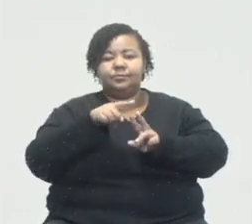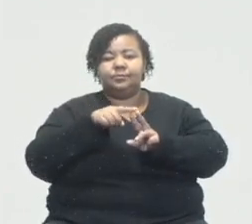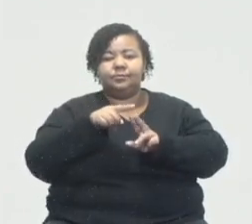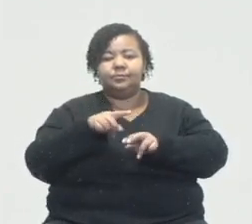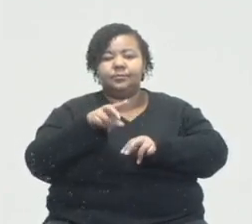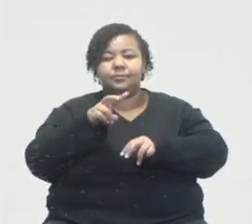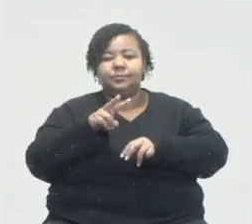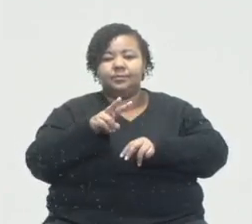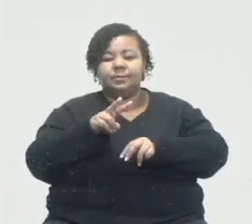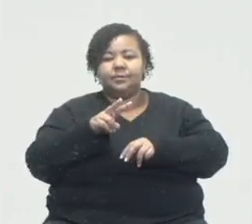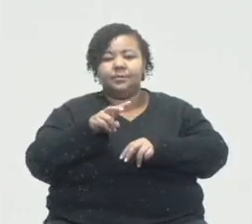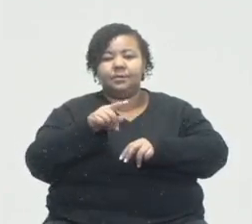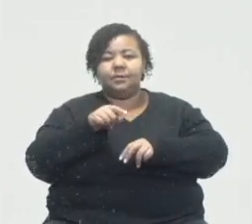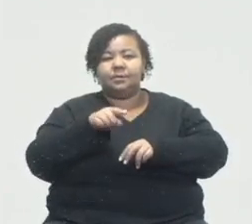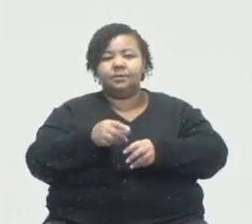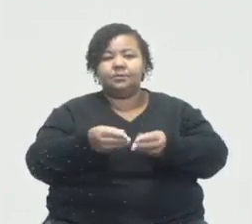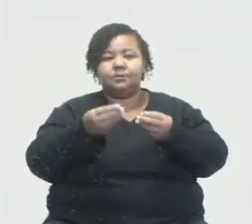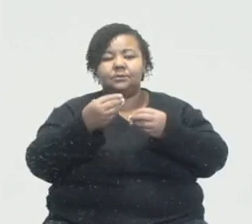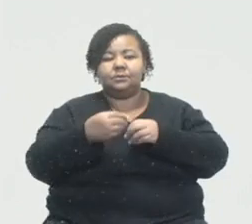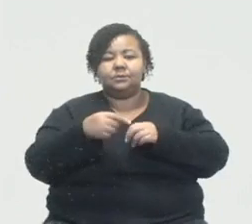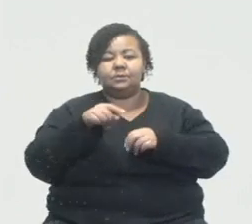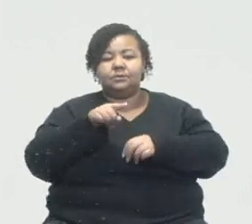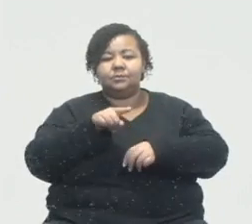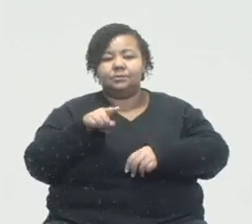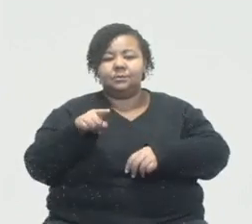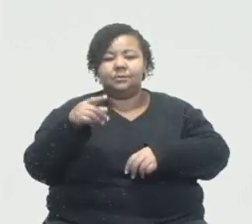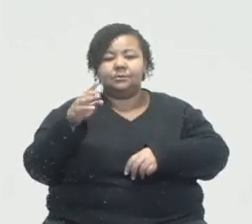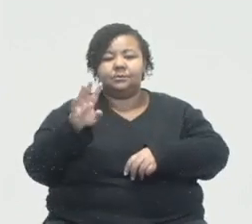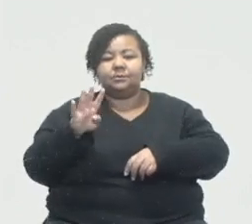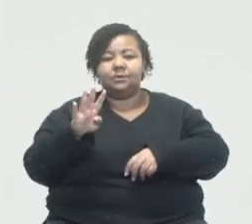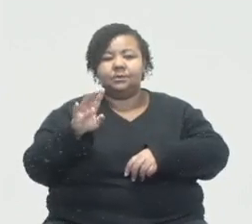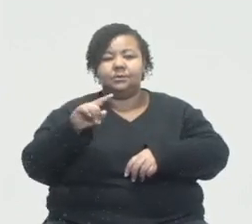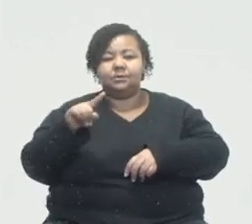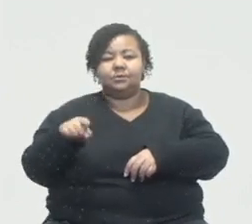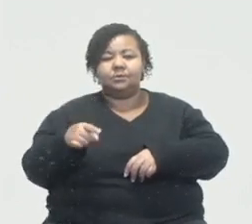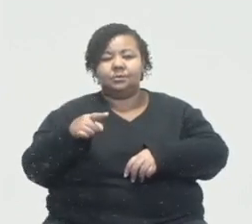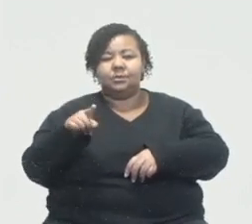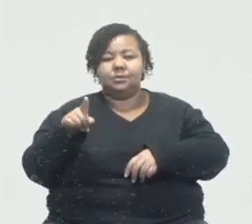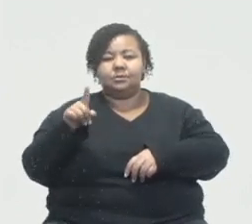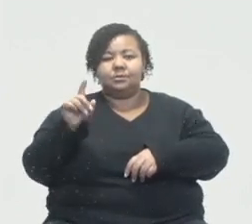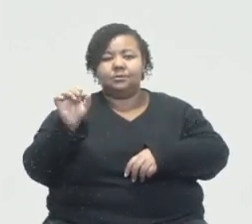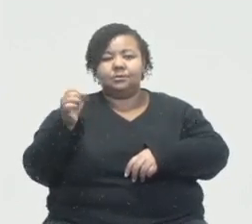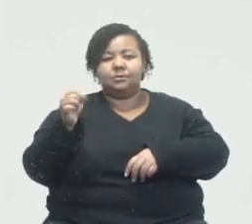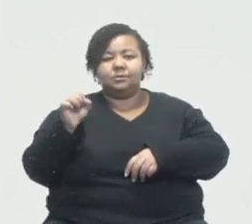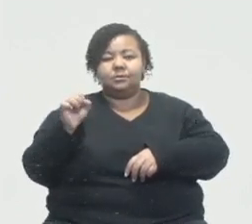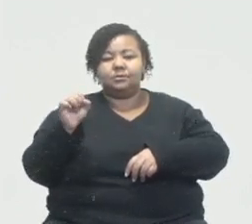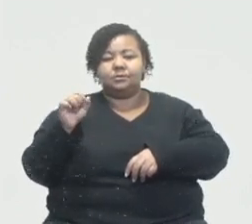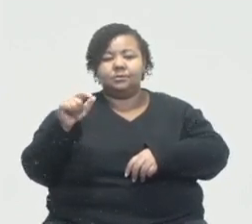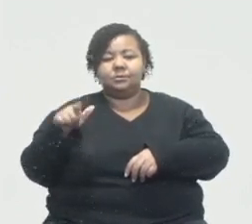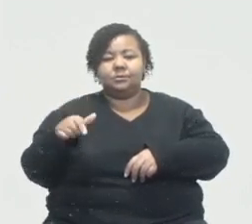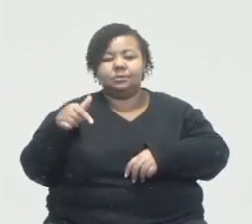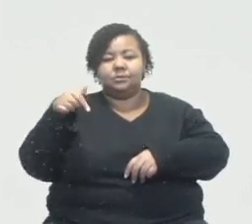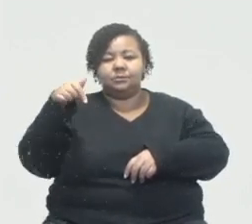dado, ele foi dado menos 4, menos 18 e 7. Então, veja que a gente